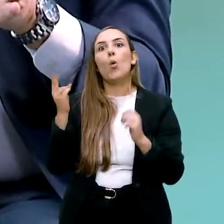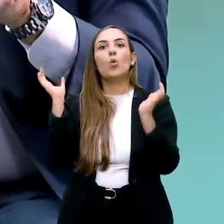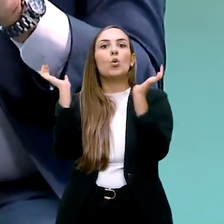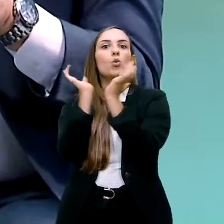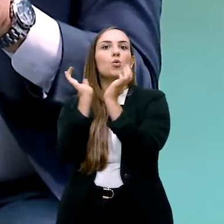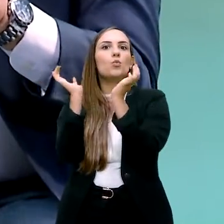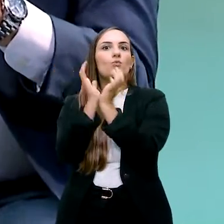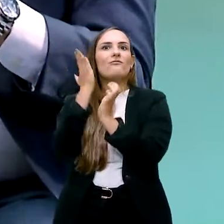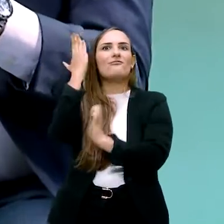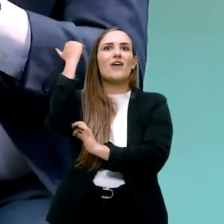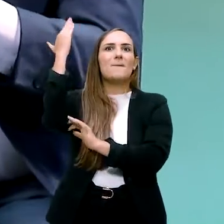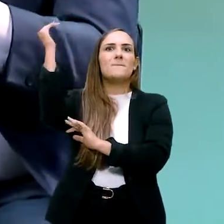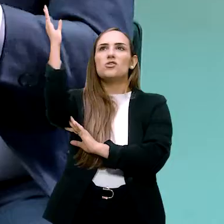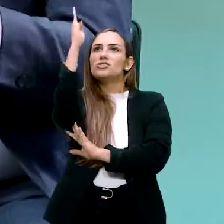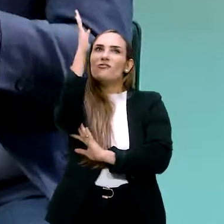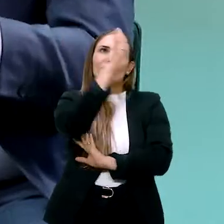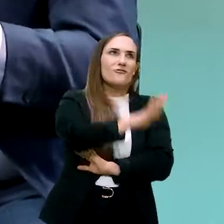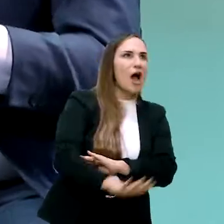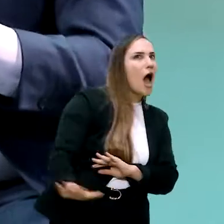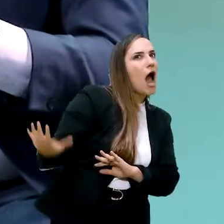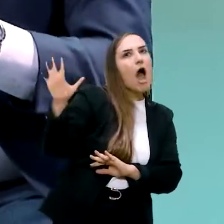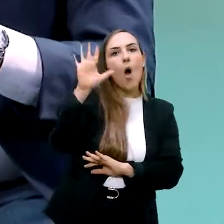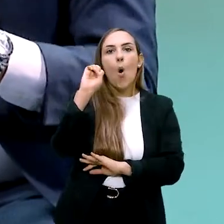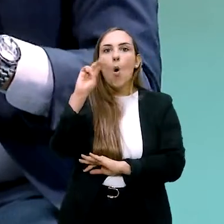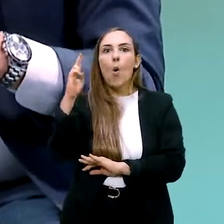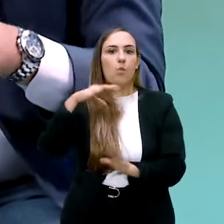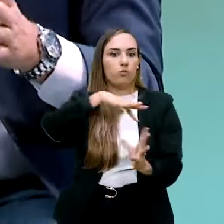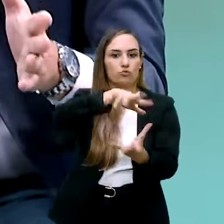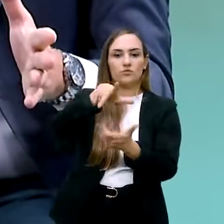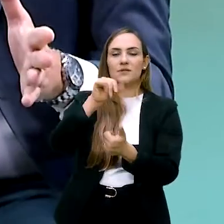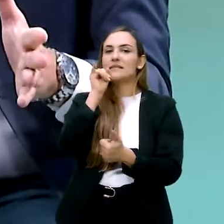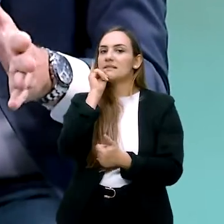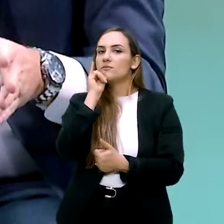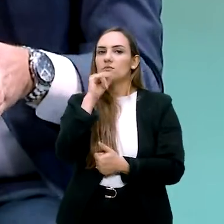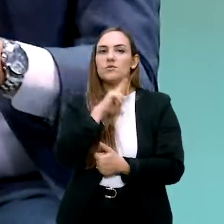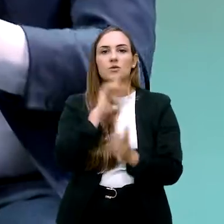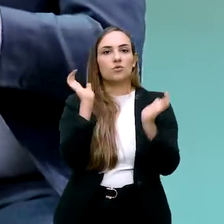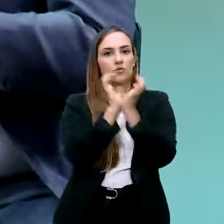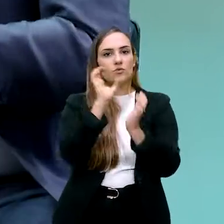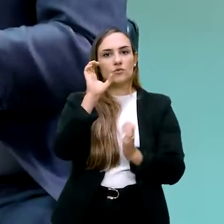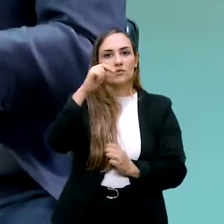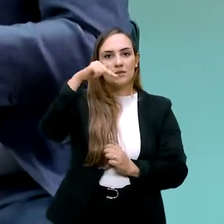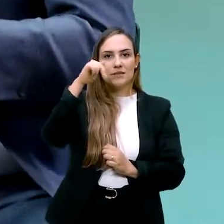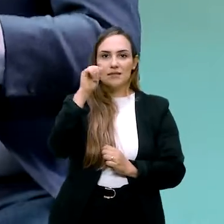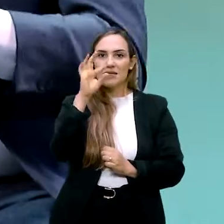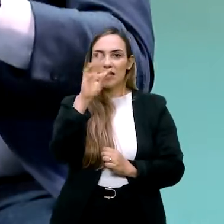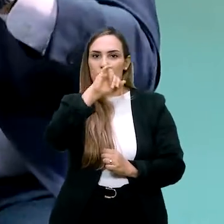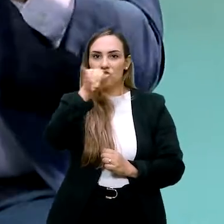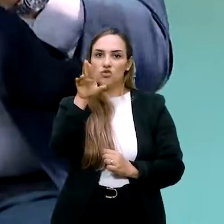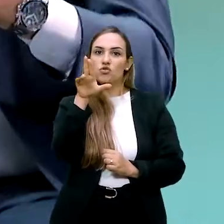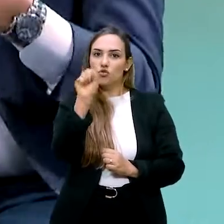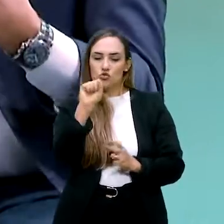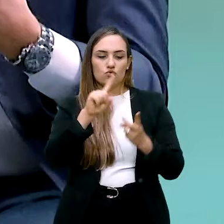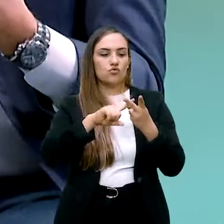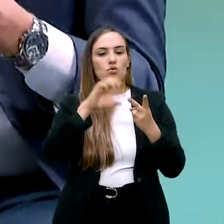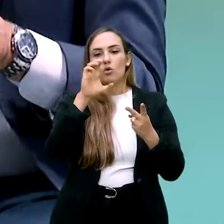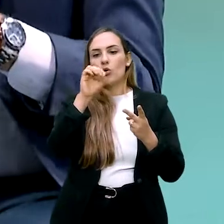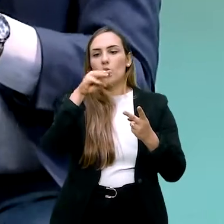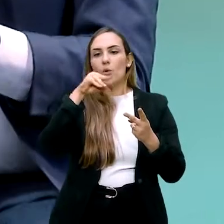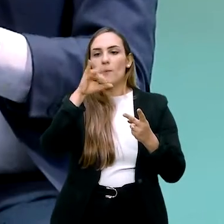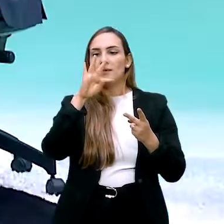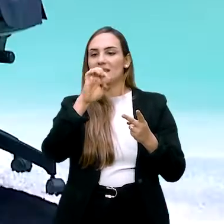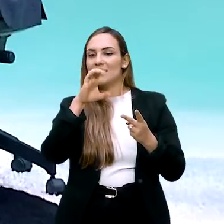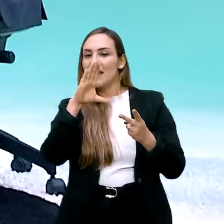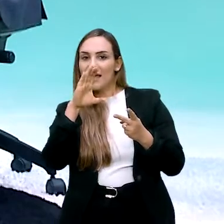de renome nacional ou internacional, como, por exemplo, o CONITEC, o NATJUS. Se na análise técnica